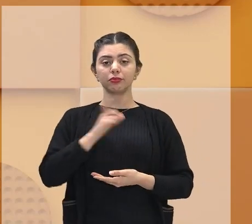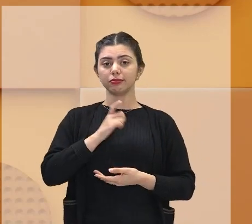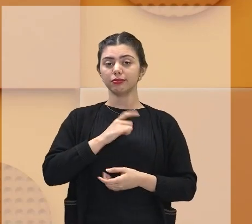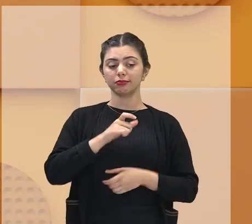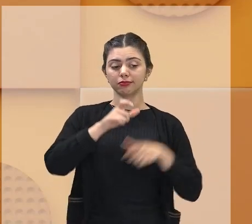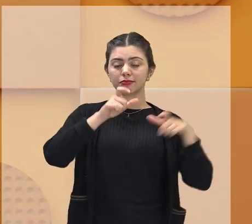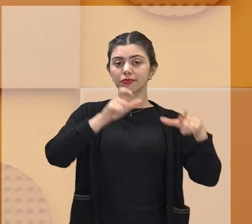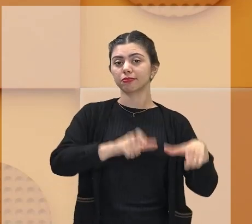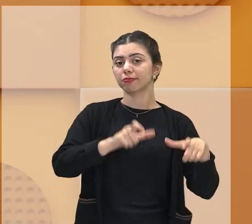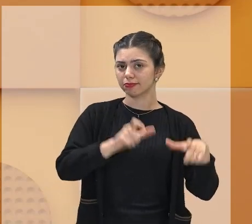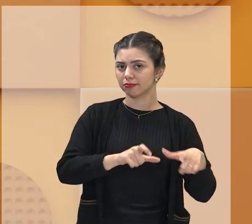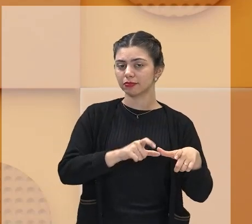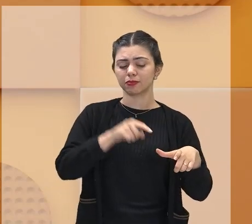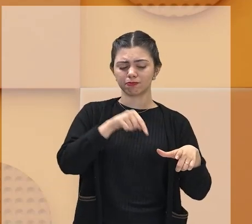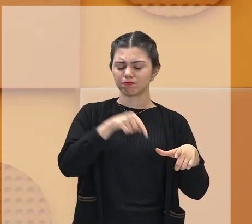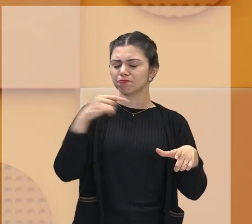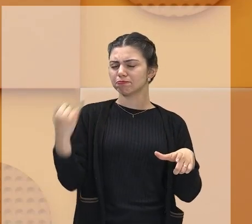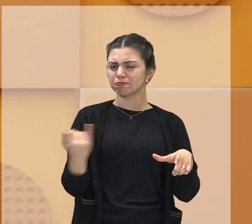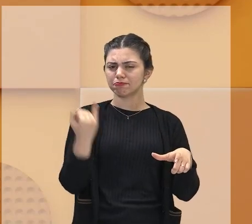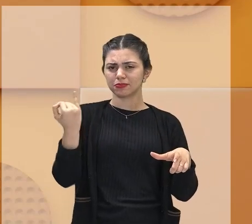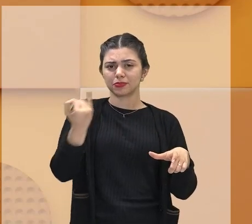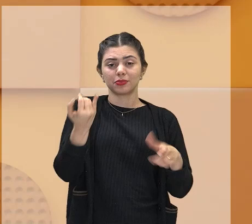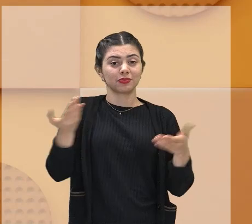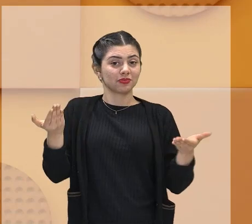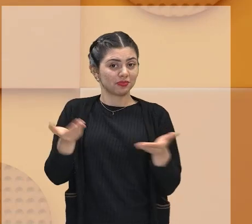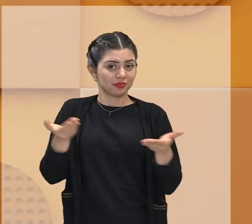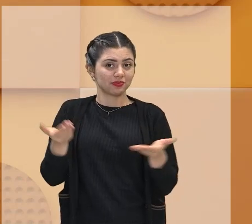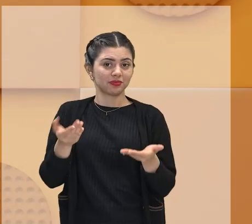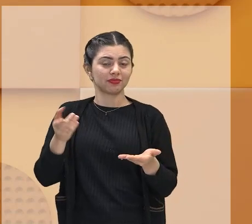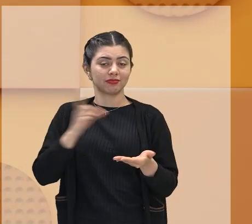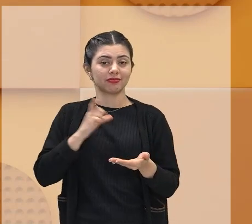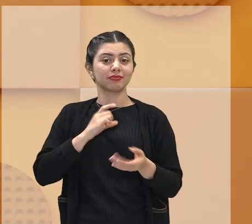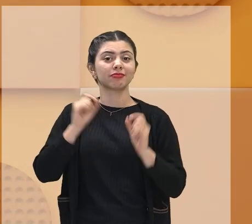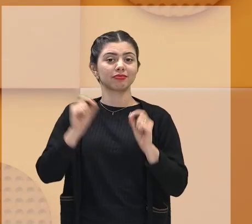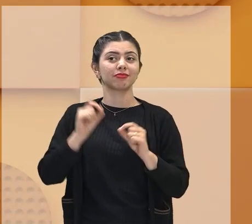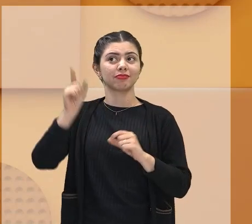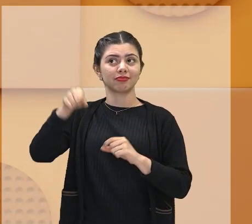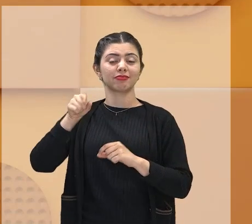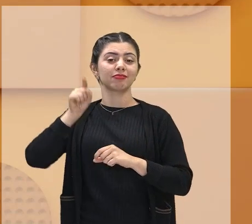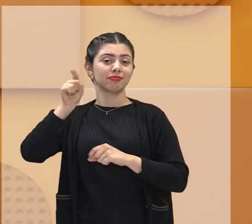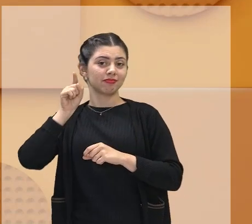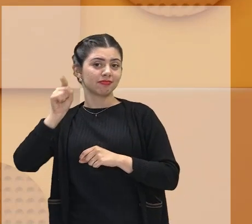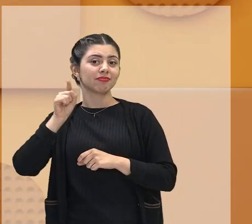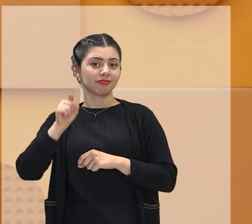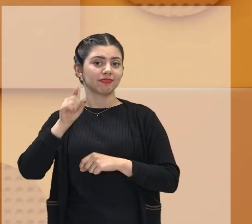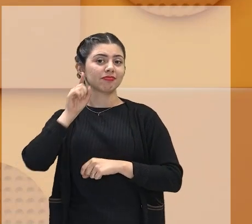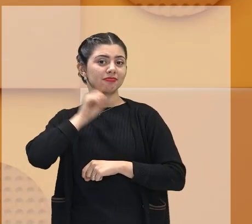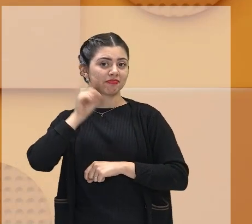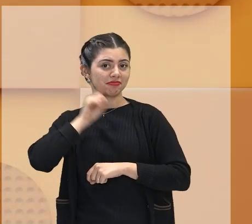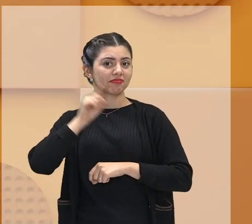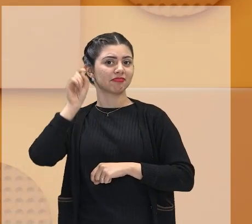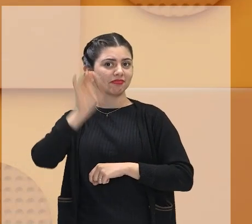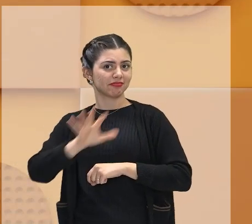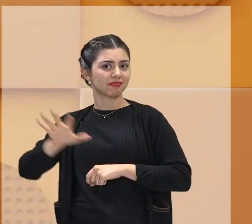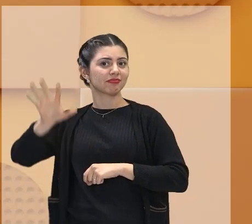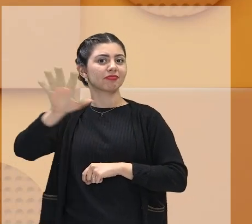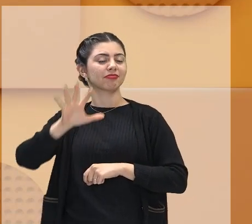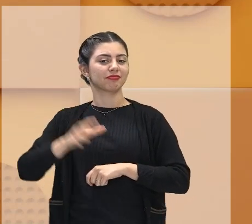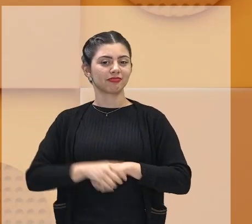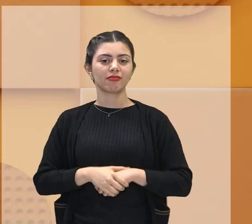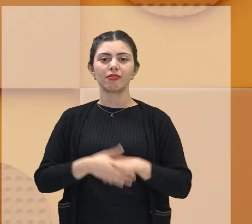ser muito importante aqui no nosso continente americano. Esse território ele vai